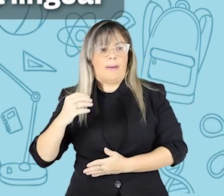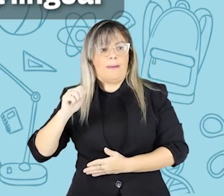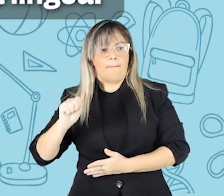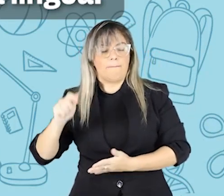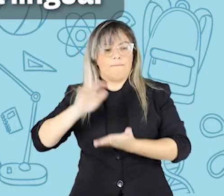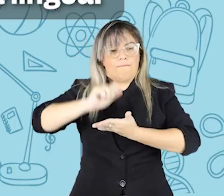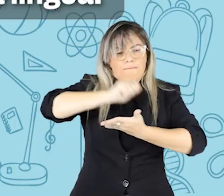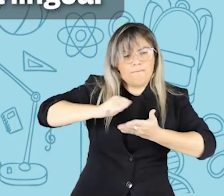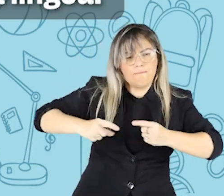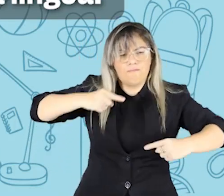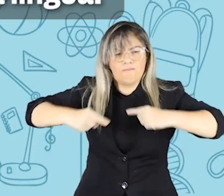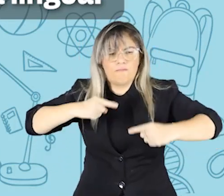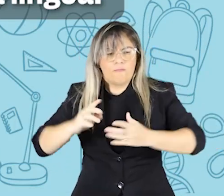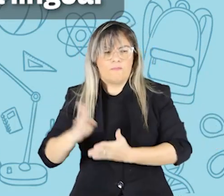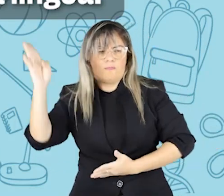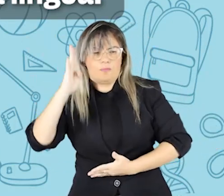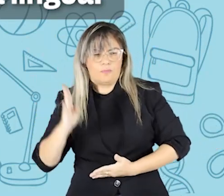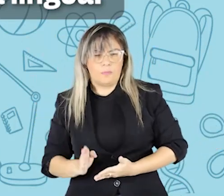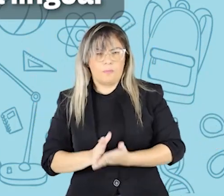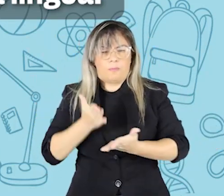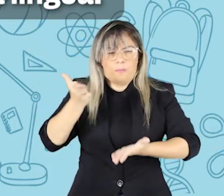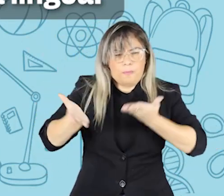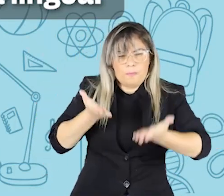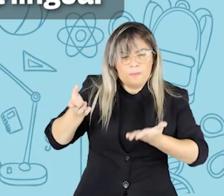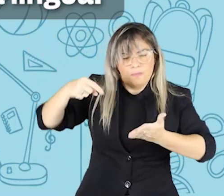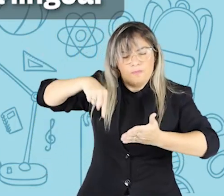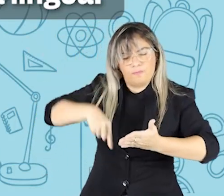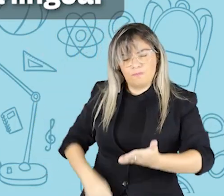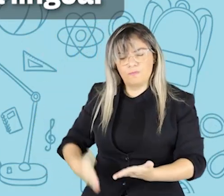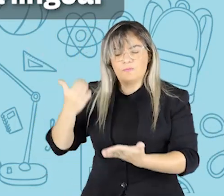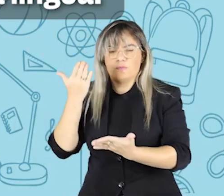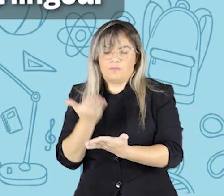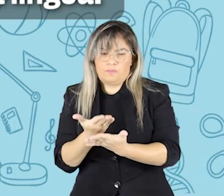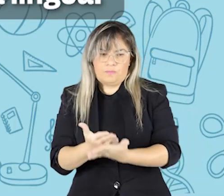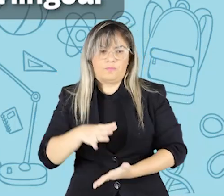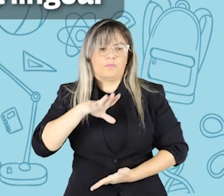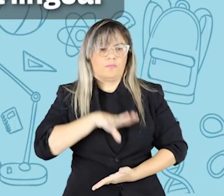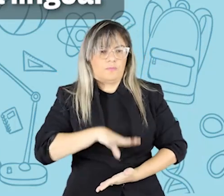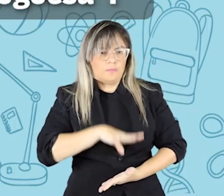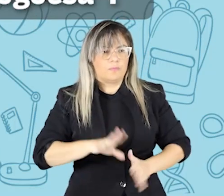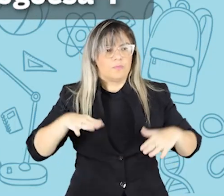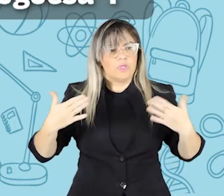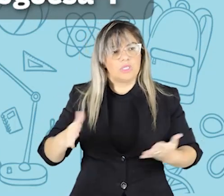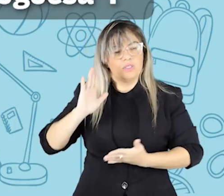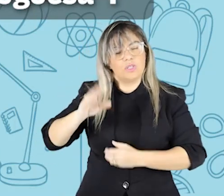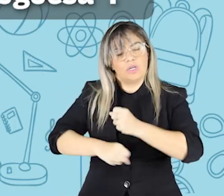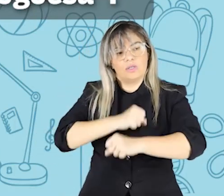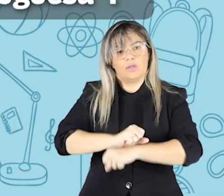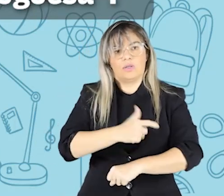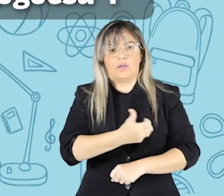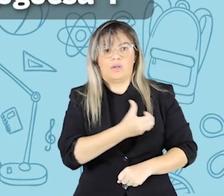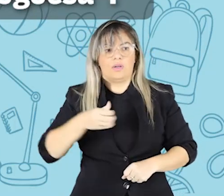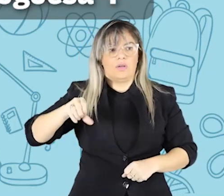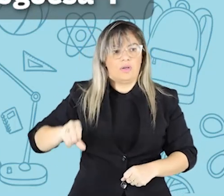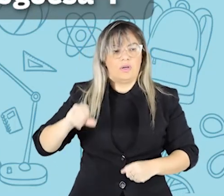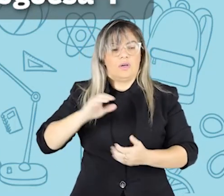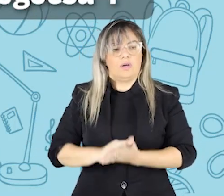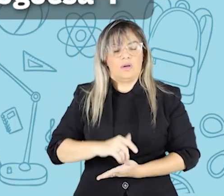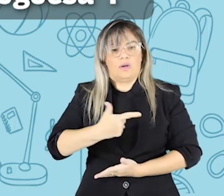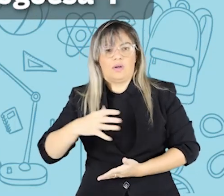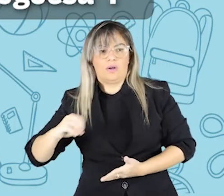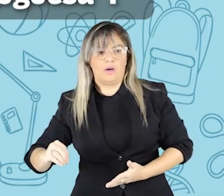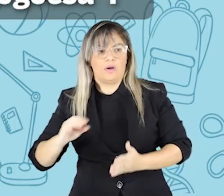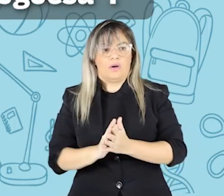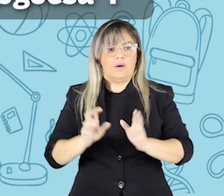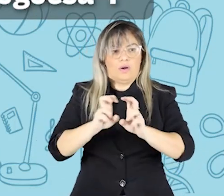Barbosa, escritor e político brasileiro, que se dedicou profundamente ao estudo da língua. Já em 2019, a